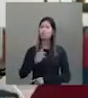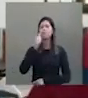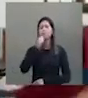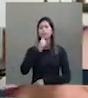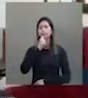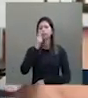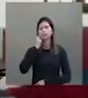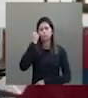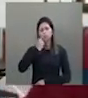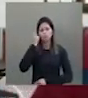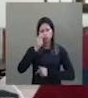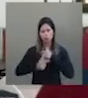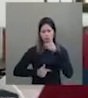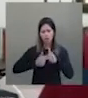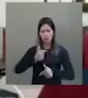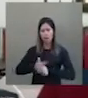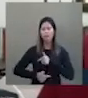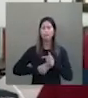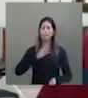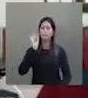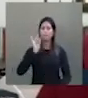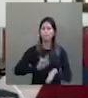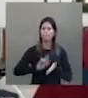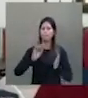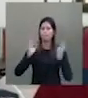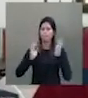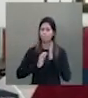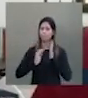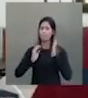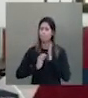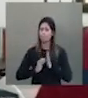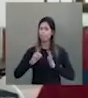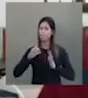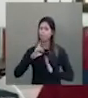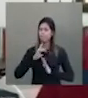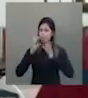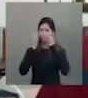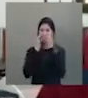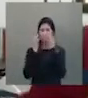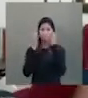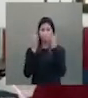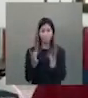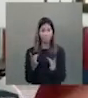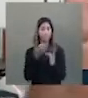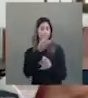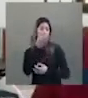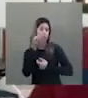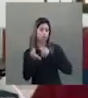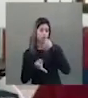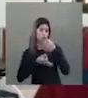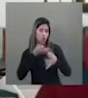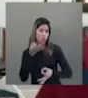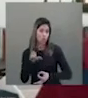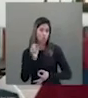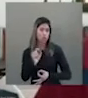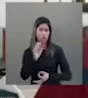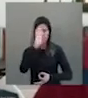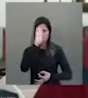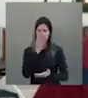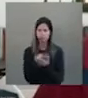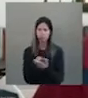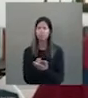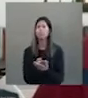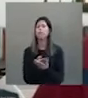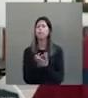que é um trabalho legítimo do Senado Federal e que teve a atenção da opinião pública. Eu tenho certeza que a maioria das pessoas que estão me ouvindo